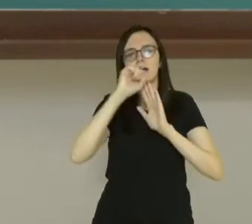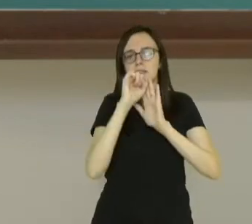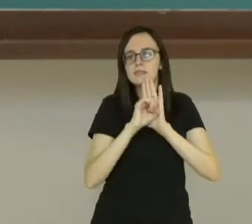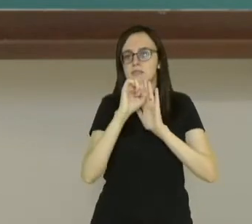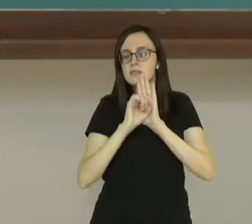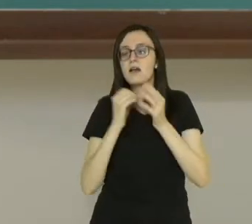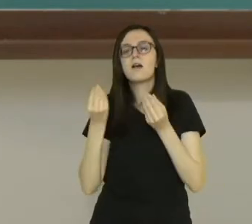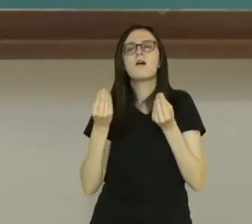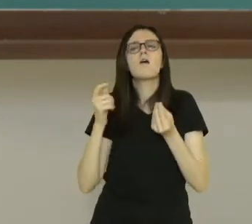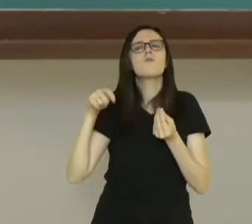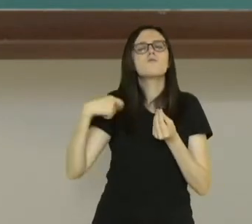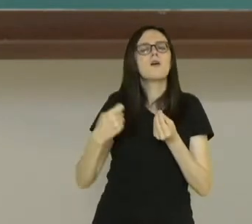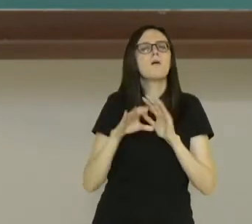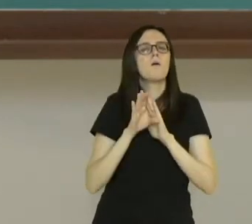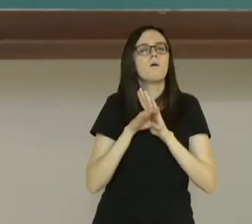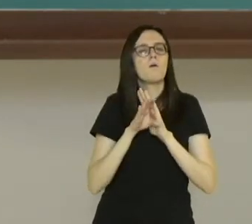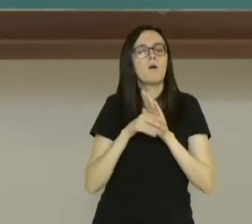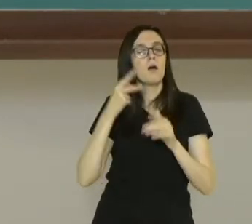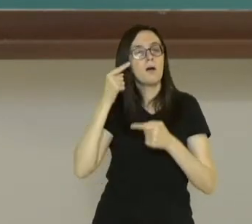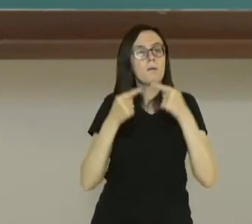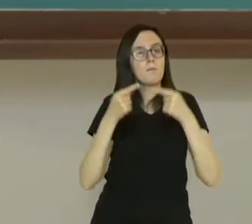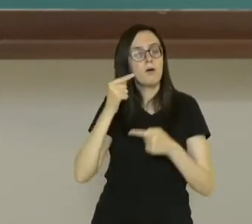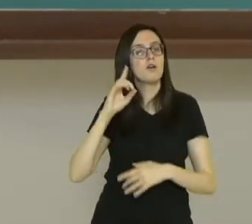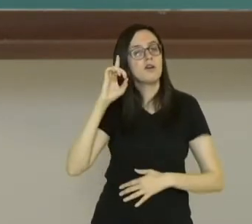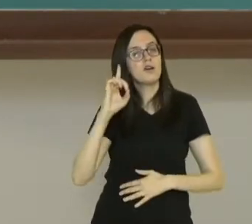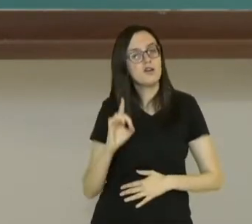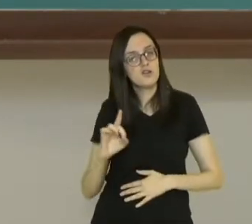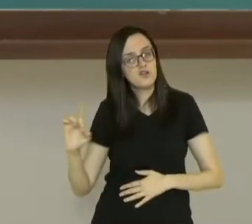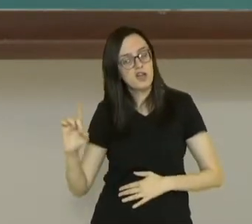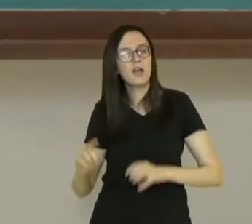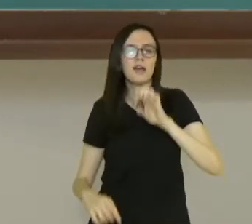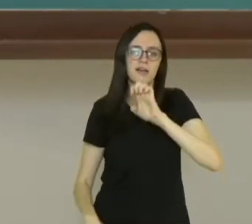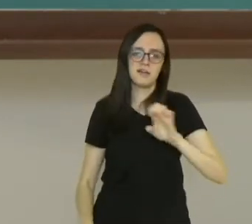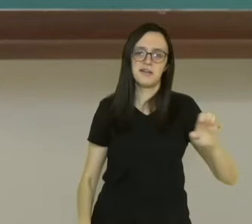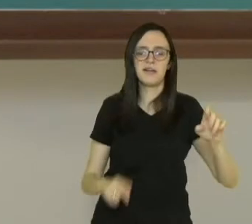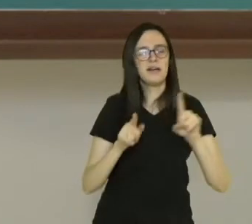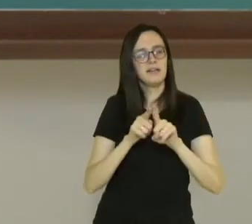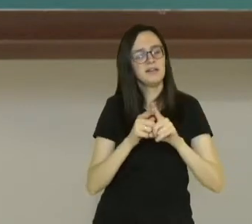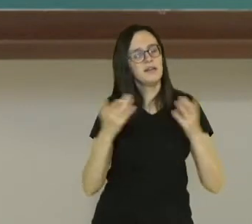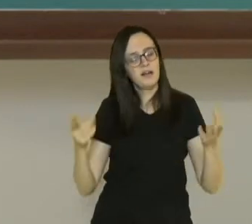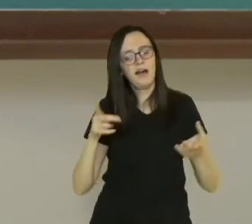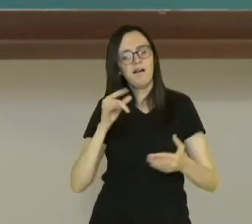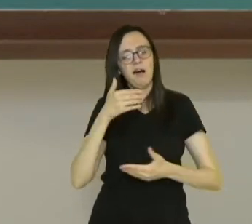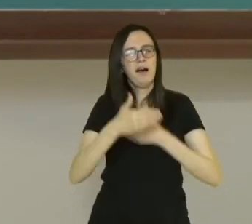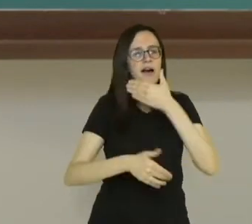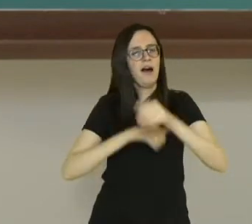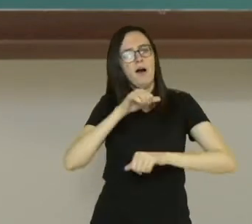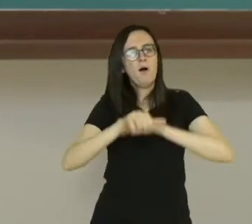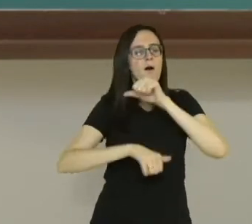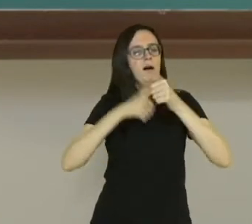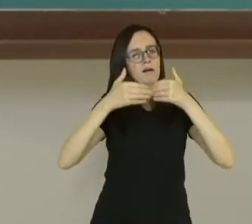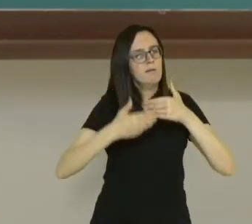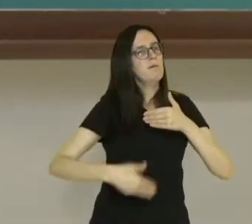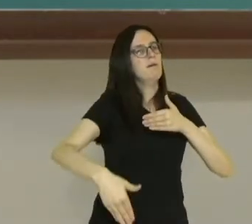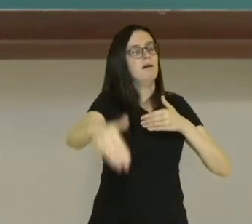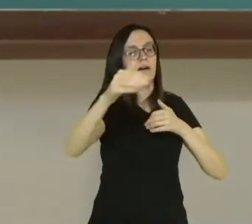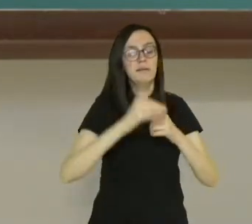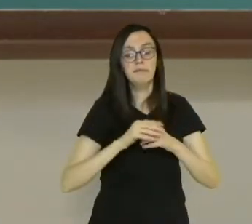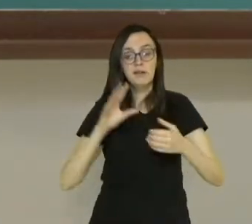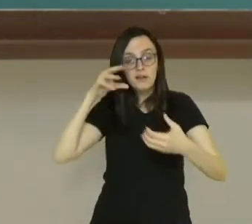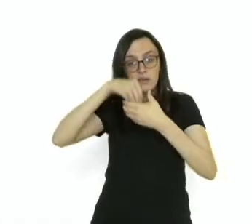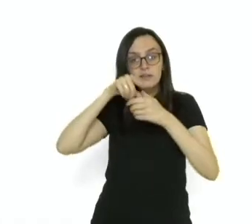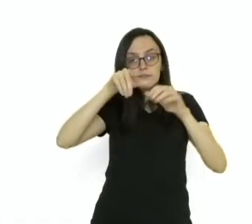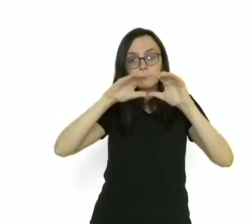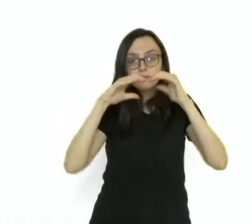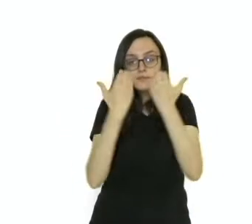sobre conceitos de política de direita, política de esquerda, que vai sendo transformado ao longo do mundo. Dentro dessa